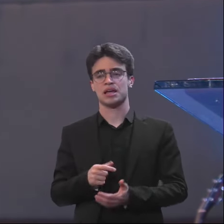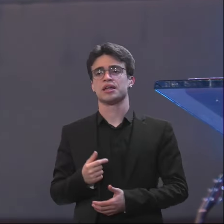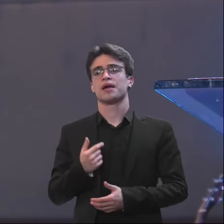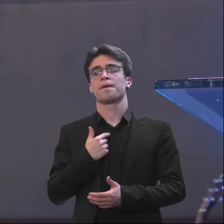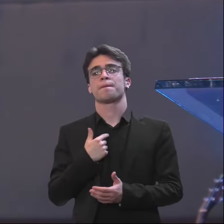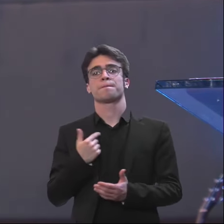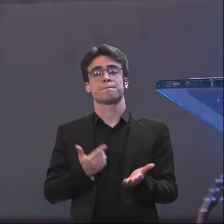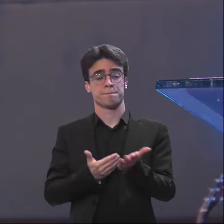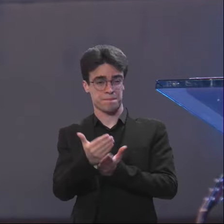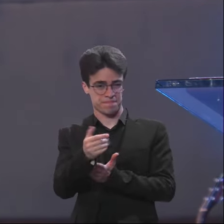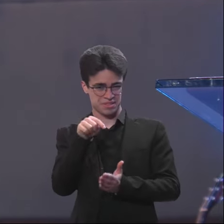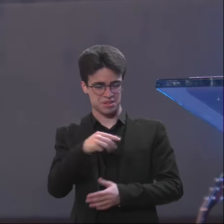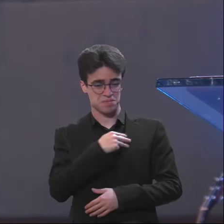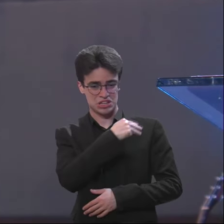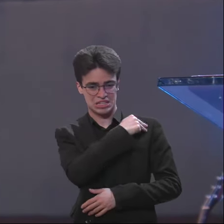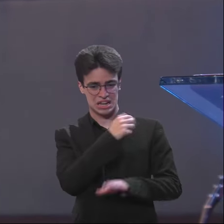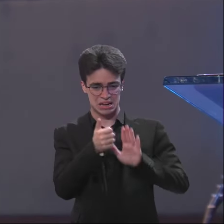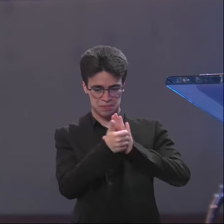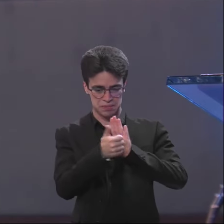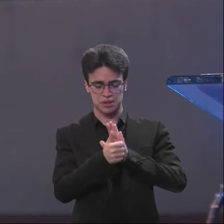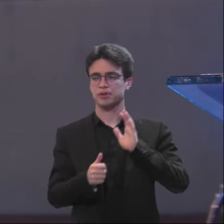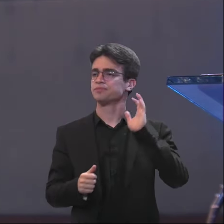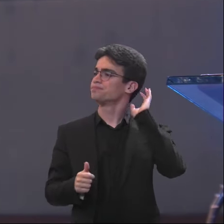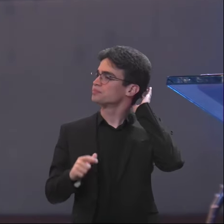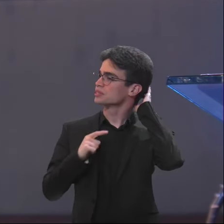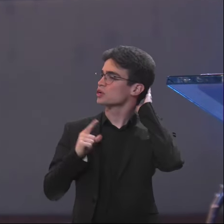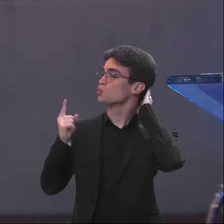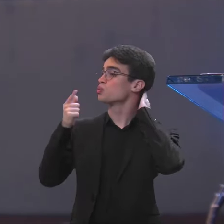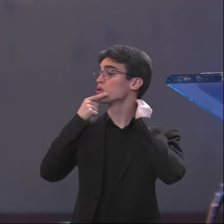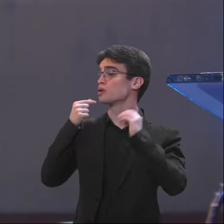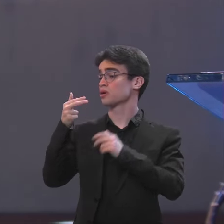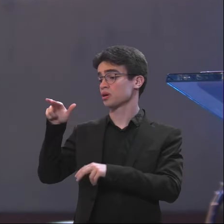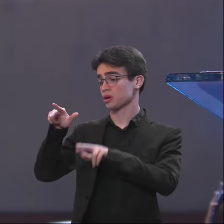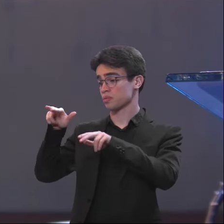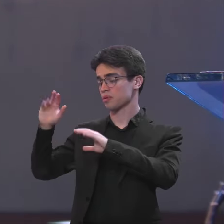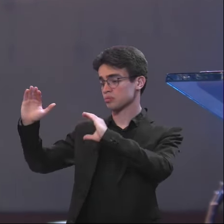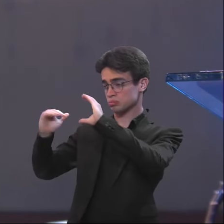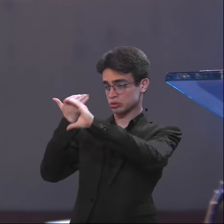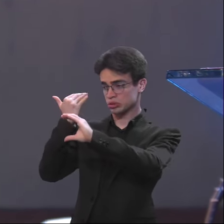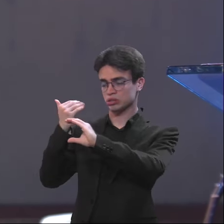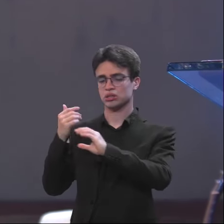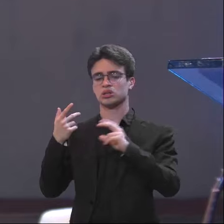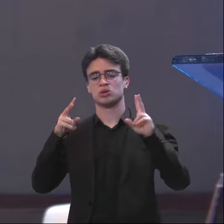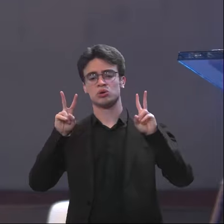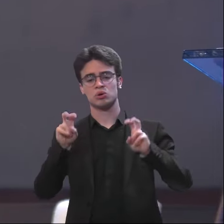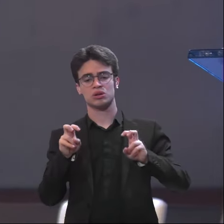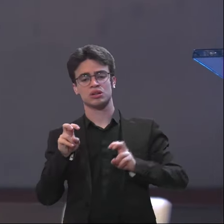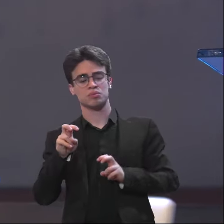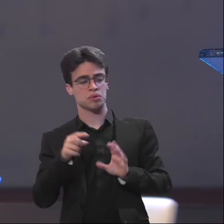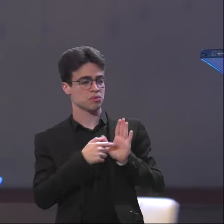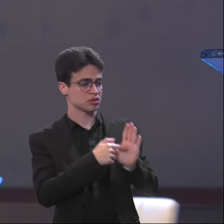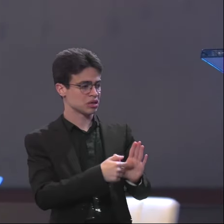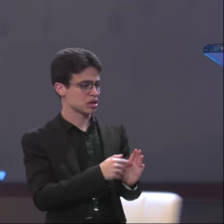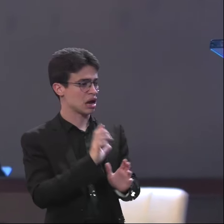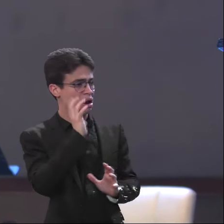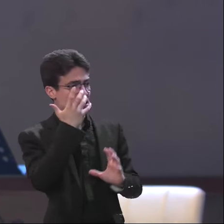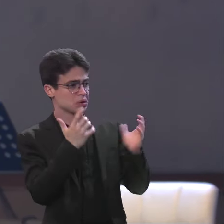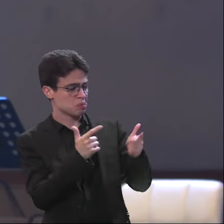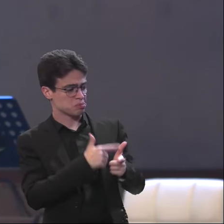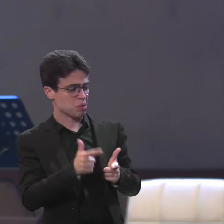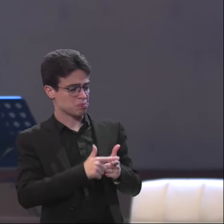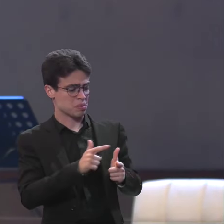de um irmão querido, falando que queria um encontro para mitigar problemas de possíveis divisões na igreja. Falei, meu Deus, eu